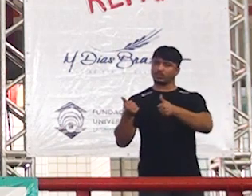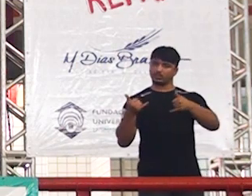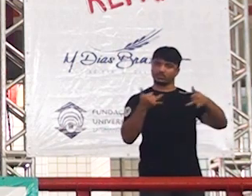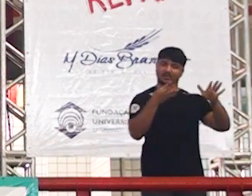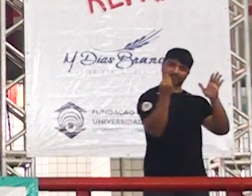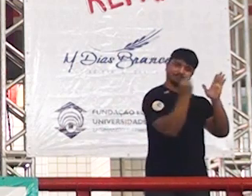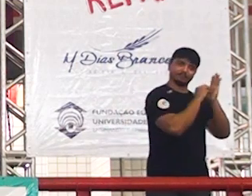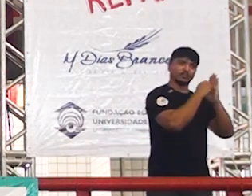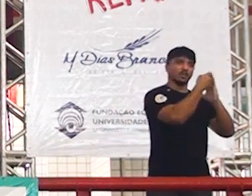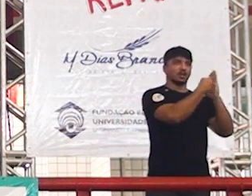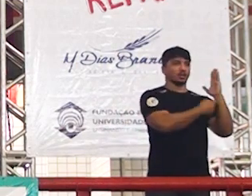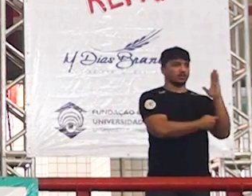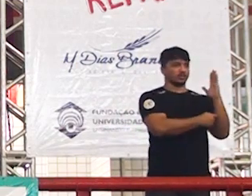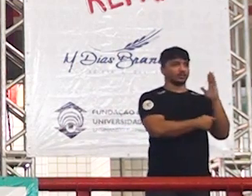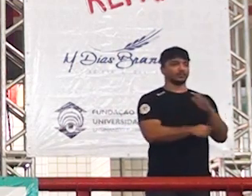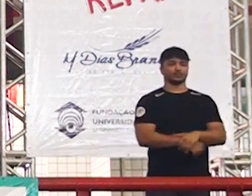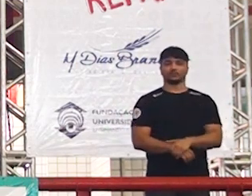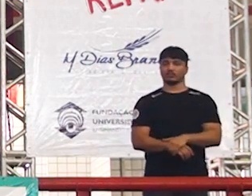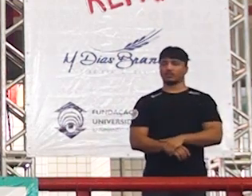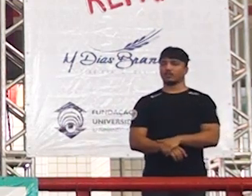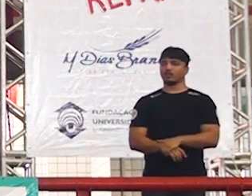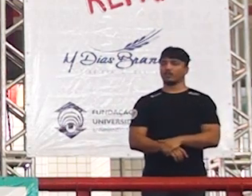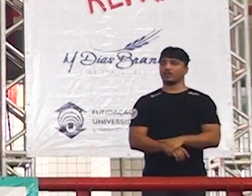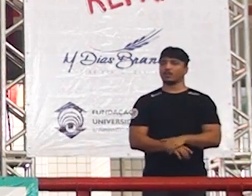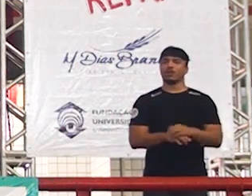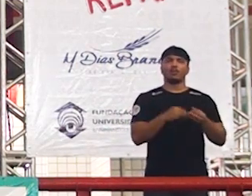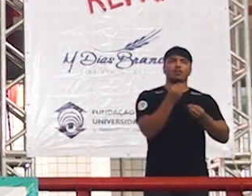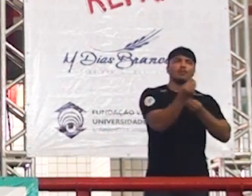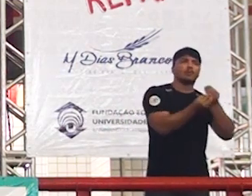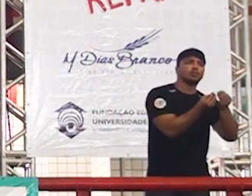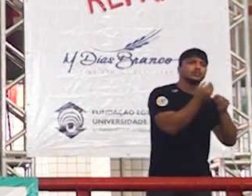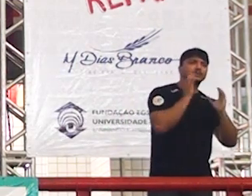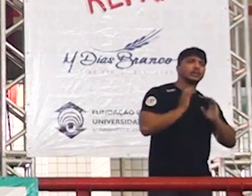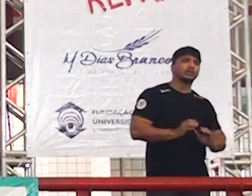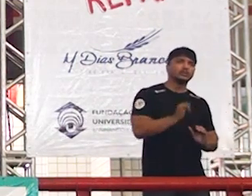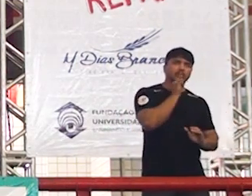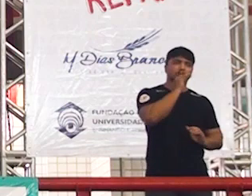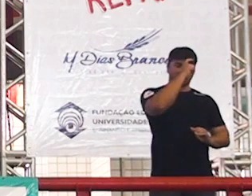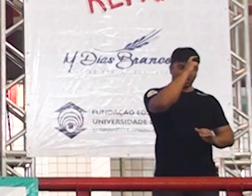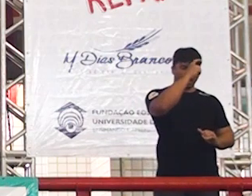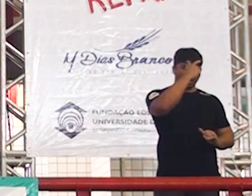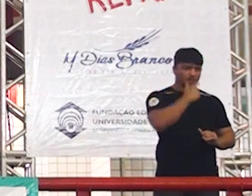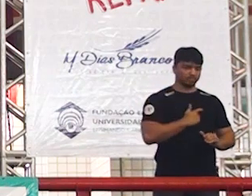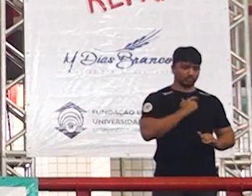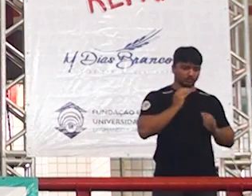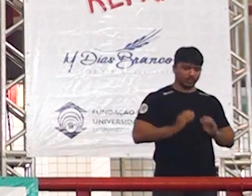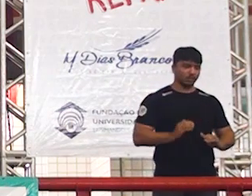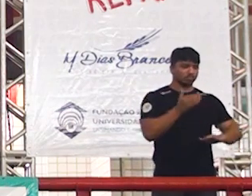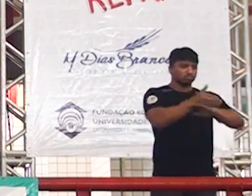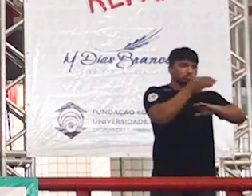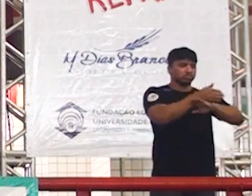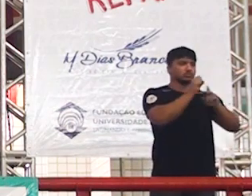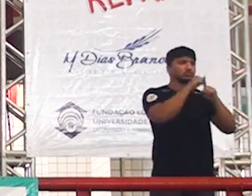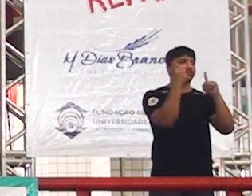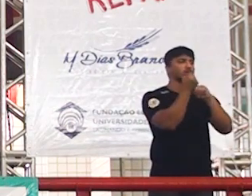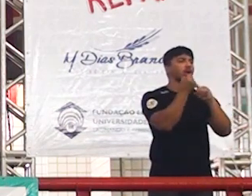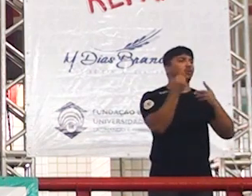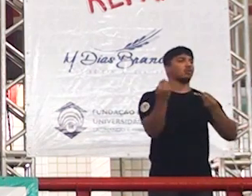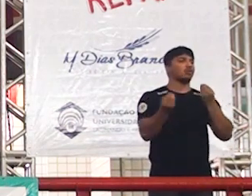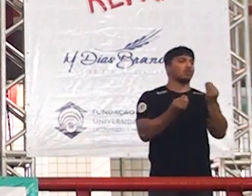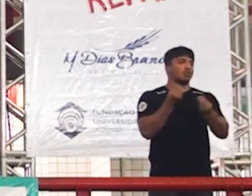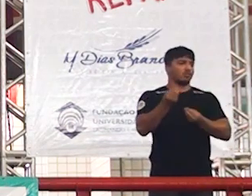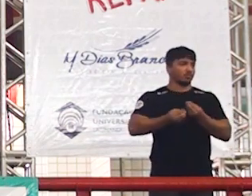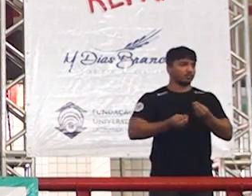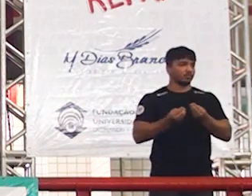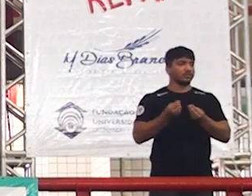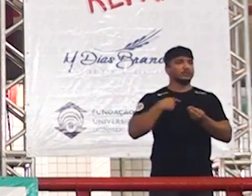sua redação. Puxa outra setinha, ó. Como o cidadão participa da sociedade?